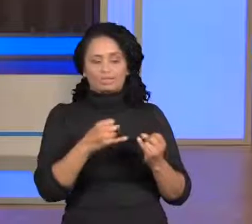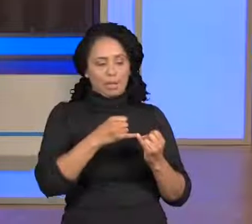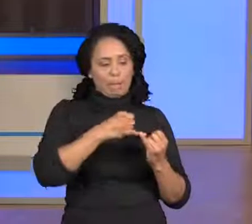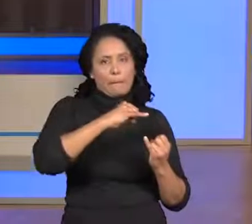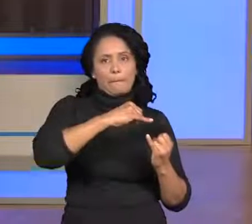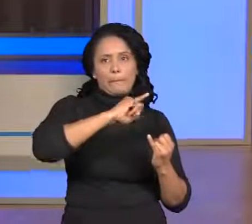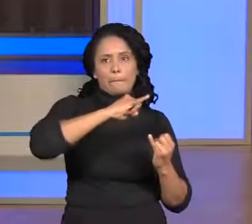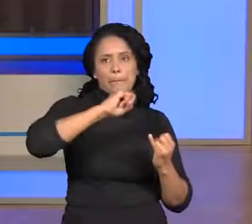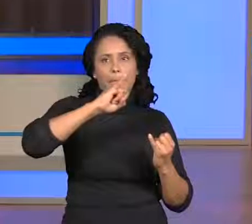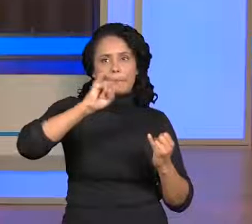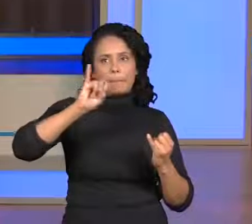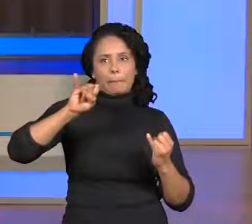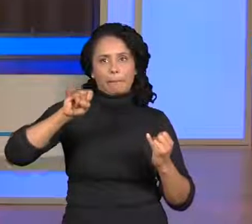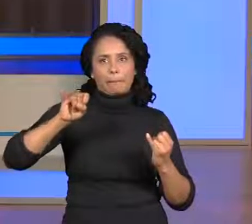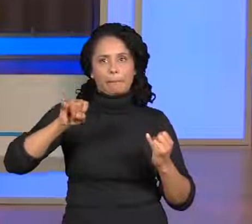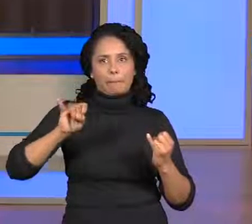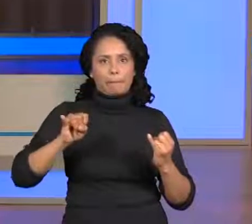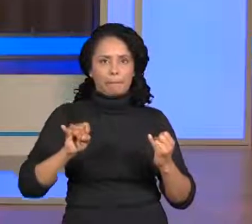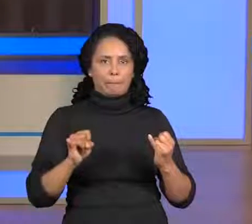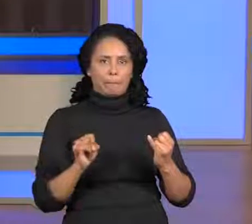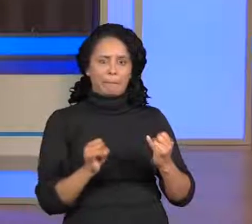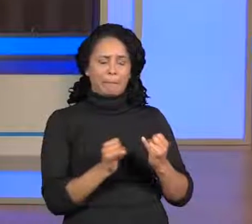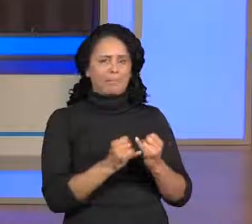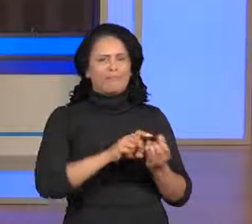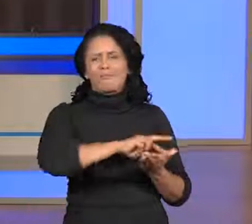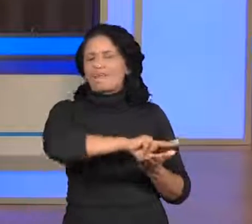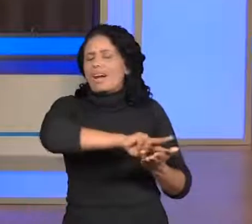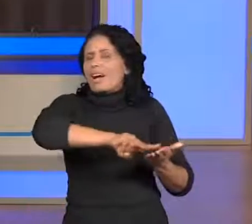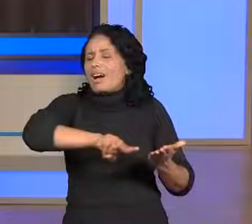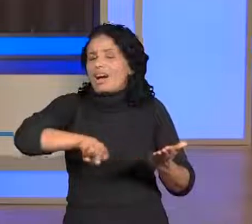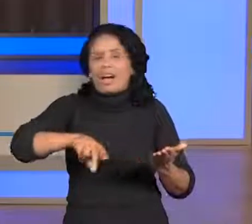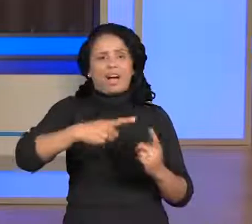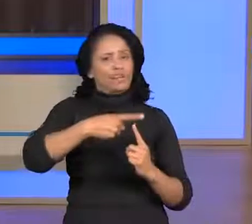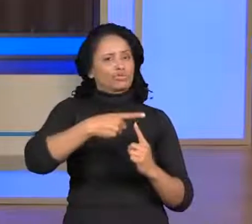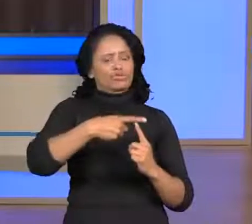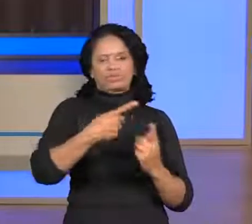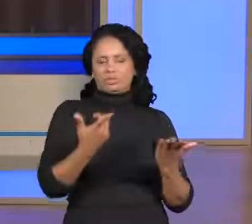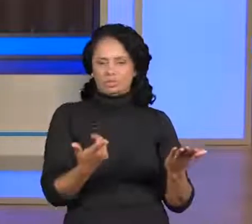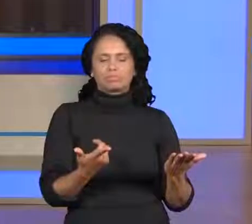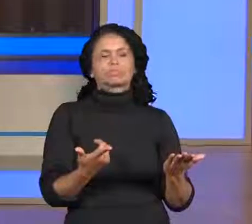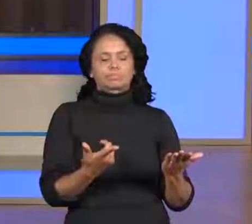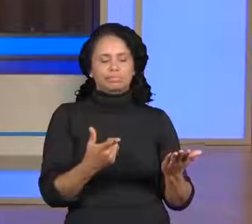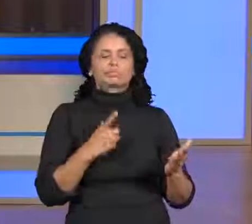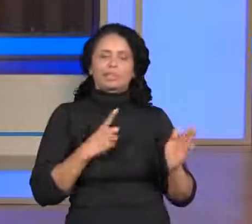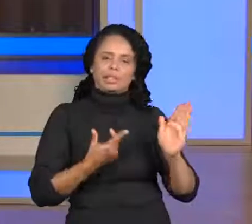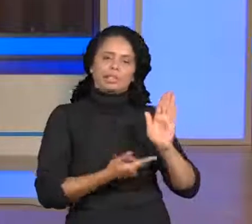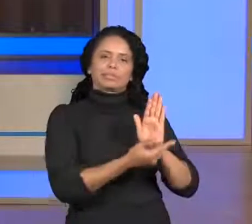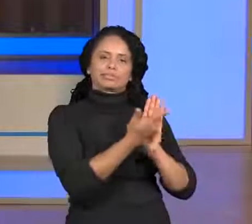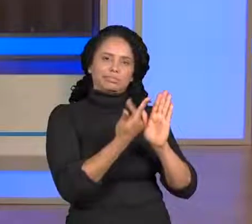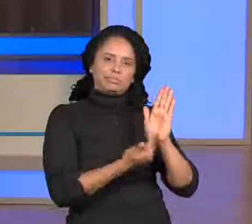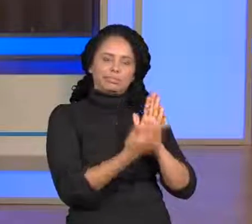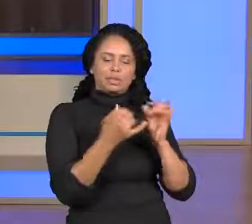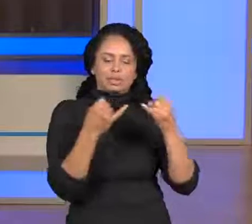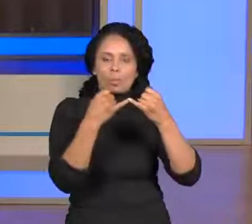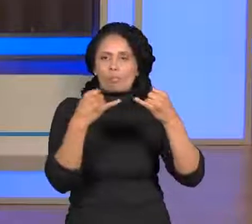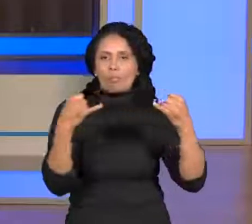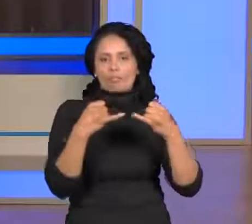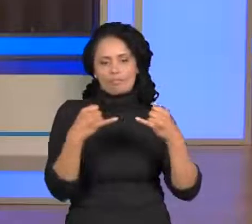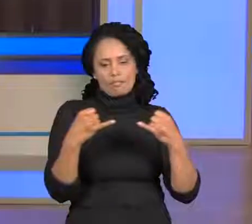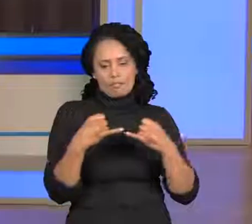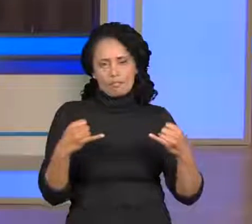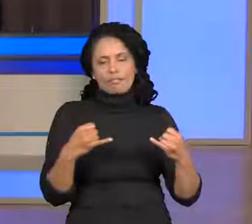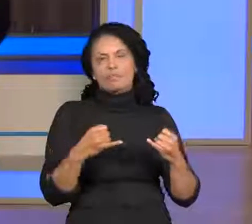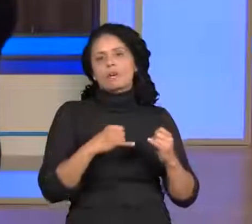quebradas. Linhas quebradas, assim, parece aquela que a gente está com raiva. Então, assim, tem diversos tipos de traços e linhas. Tá bom. Por isso que, às